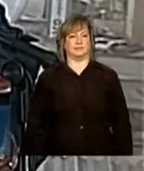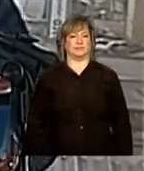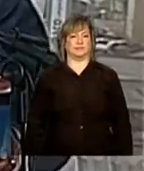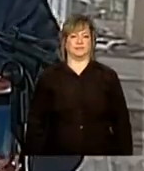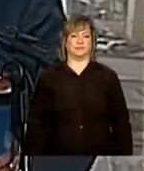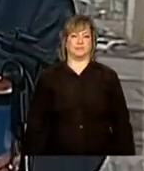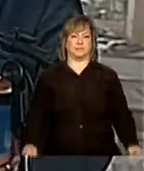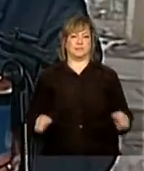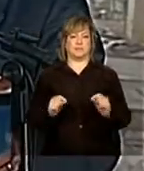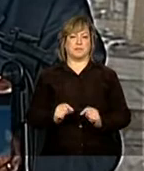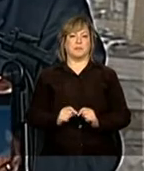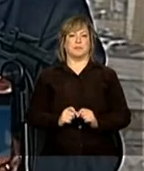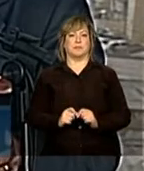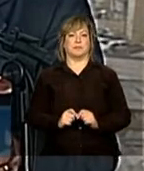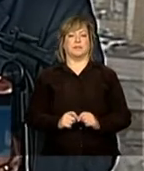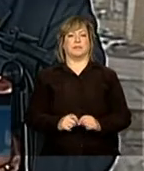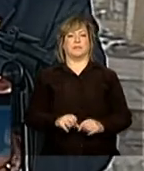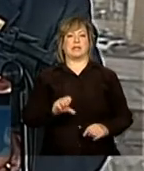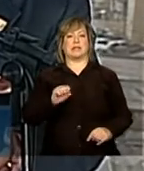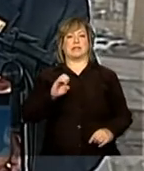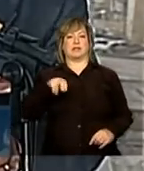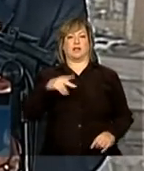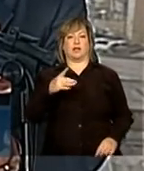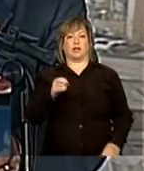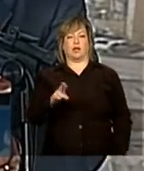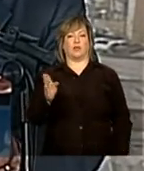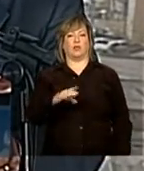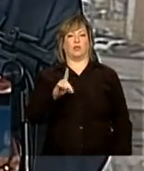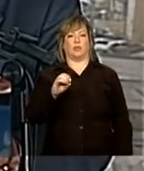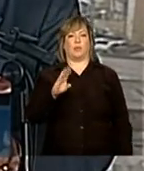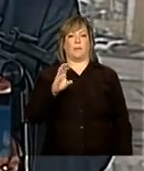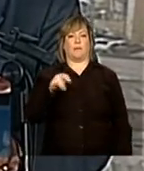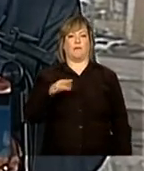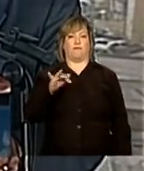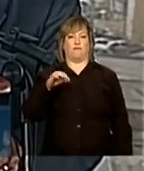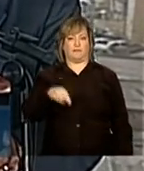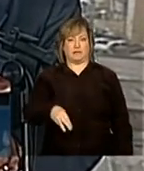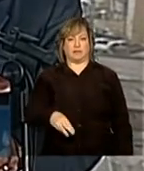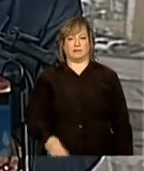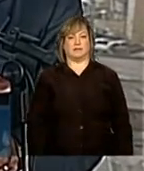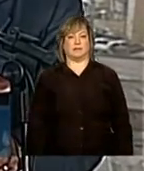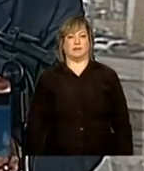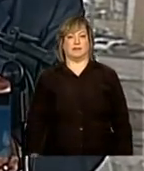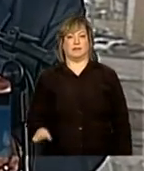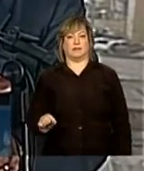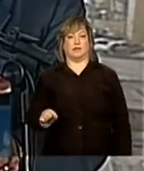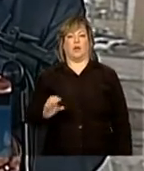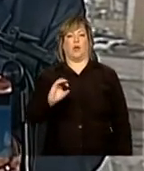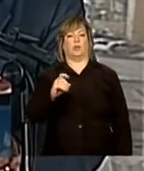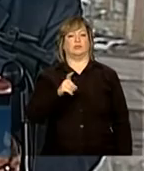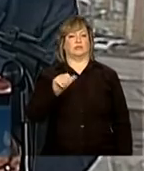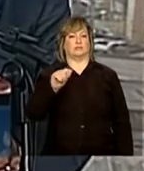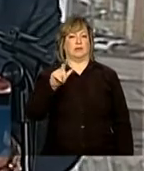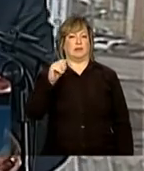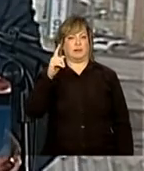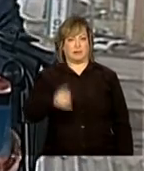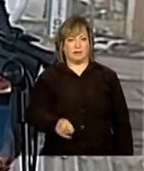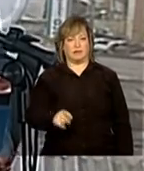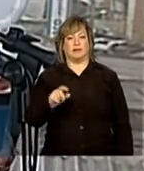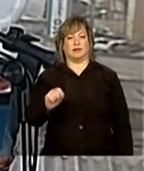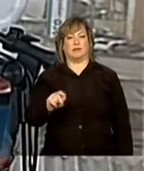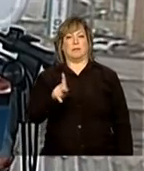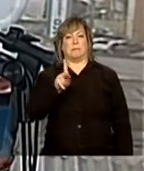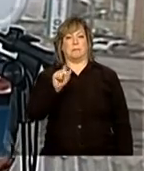Que senhor do Bonfim, presidenta, senhor do Bonfim, o nosso Oxalá, pai de